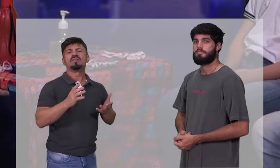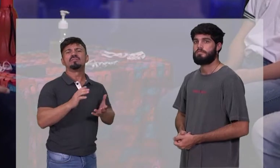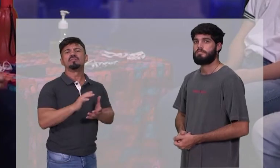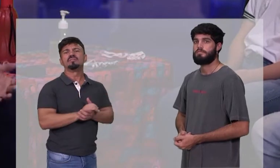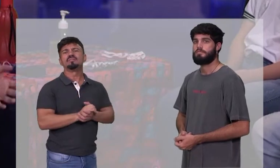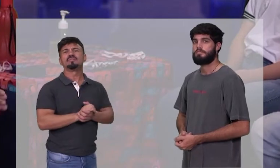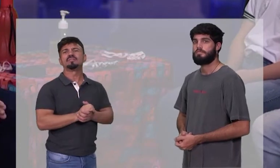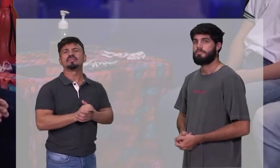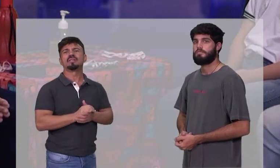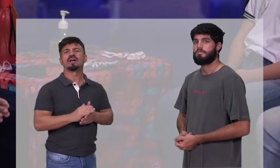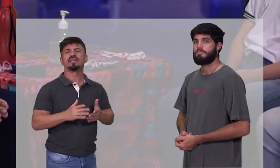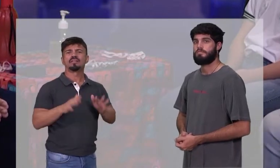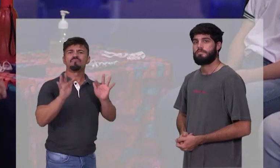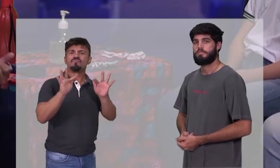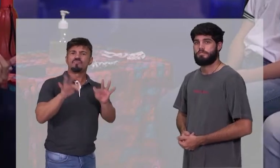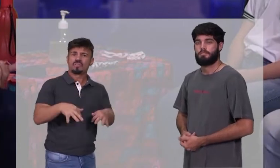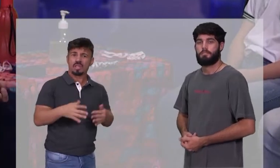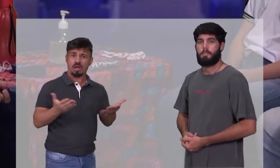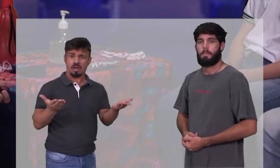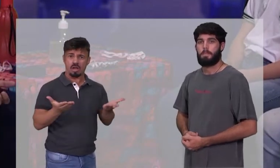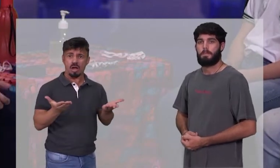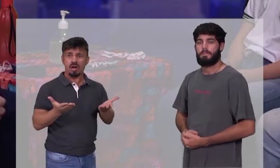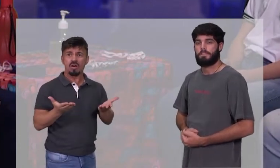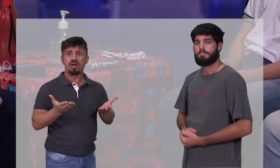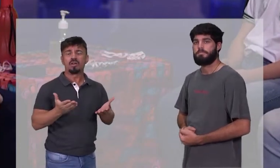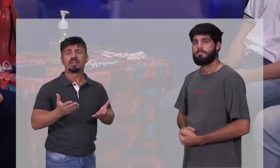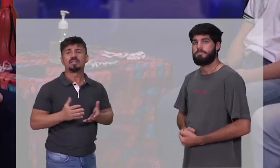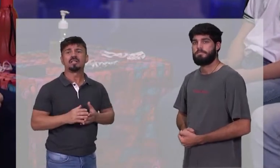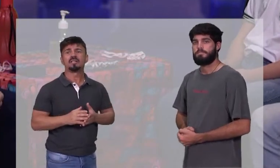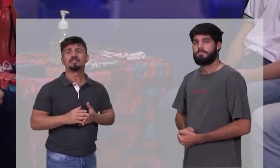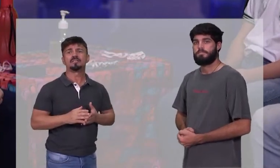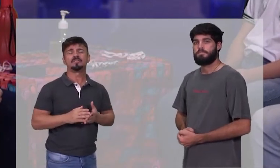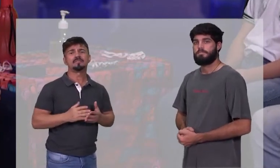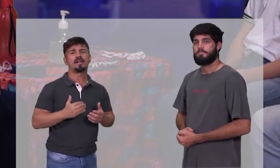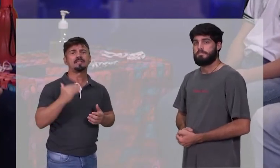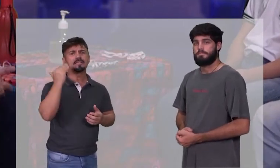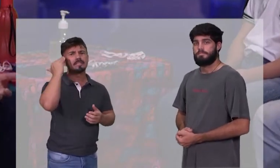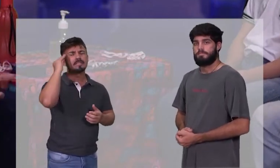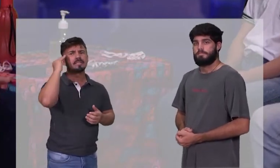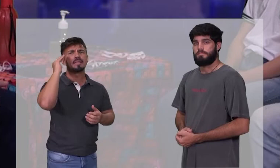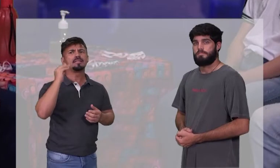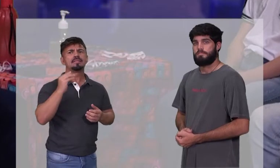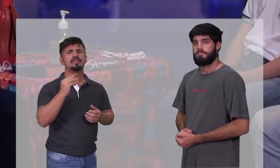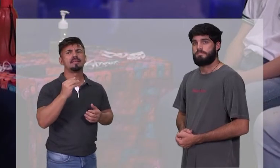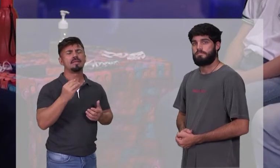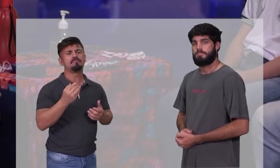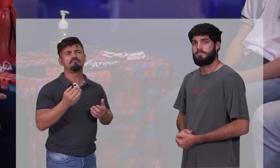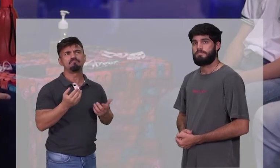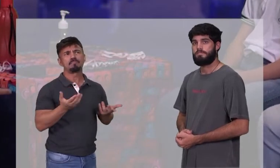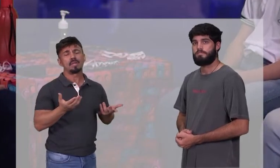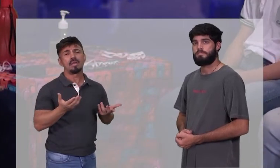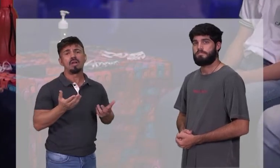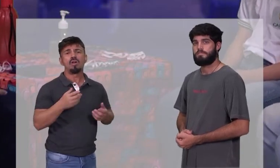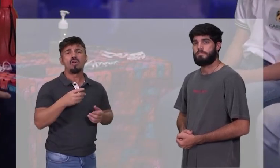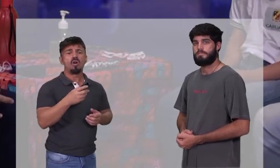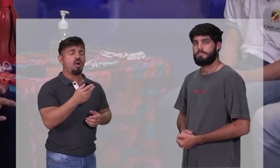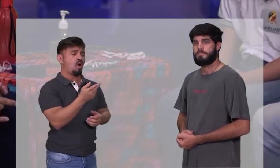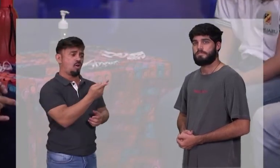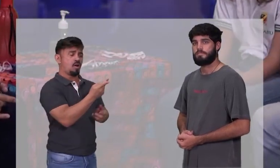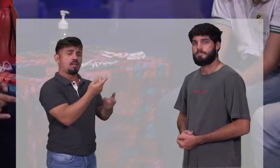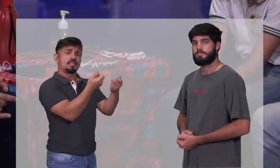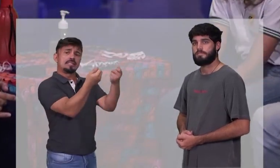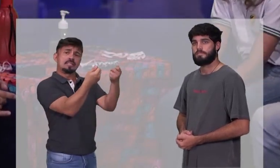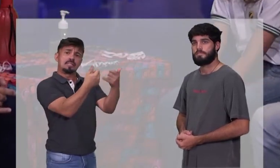gente até finalizar aqui, vamos entender até um pouco deles aqui o seguinte. Quando